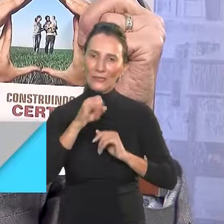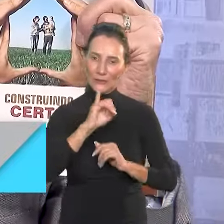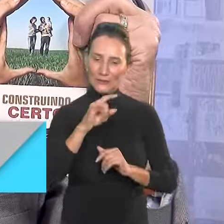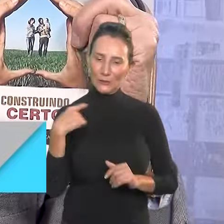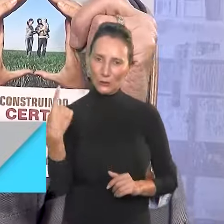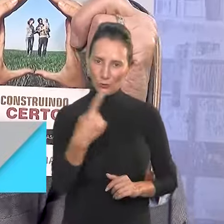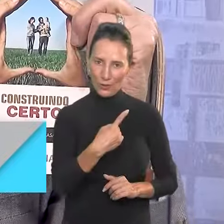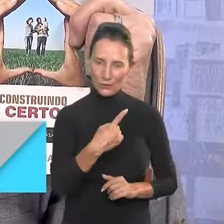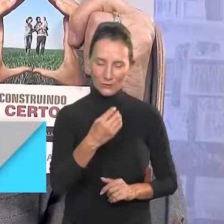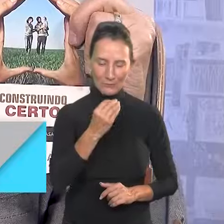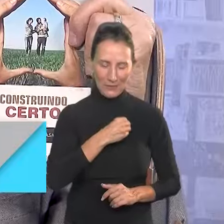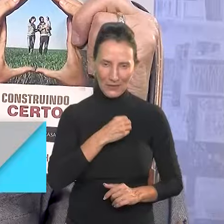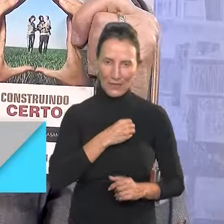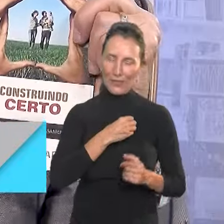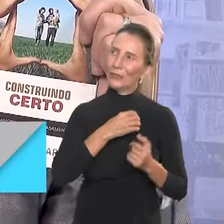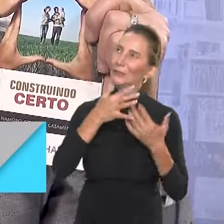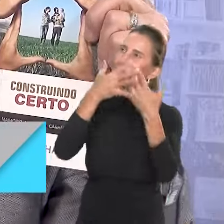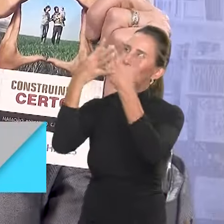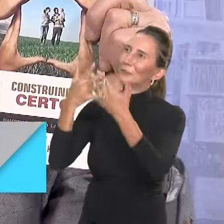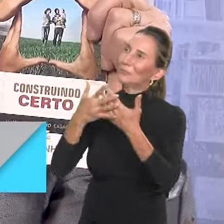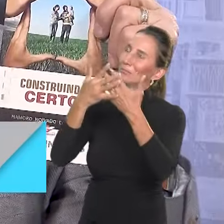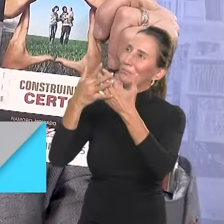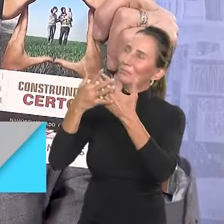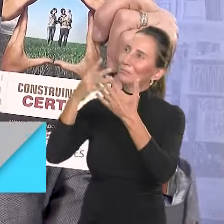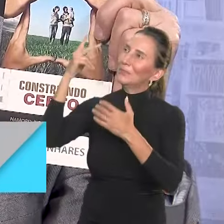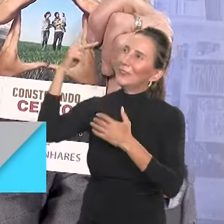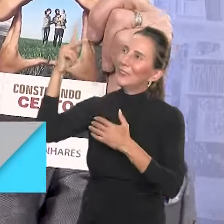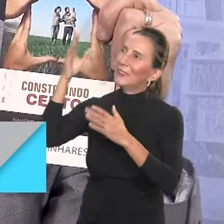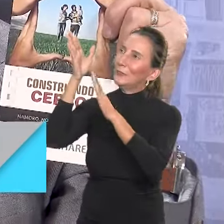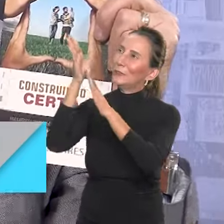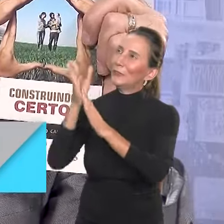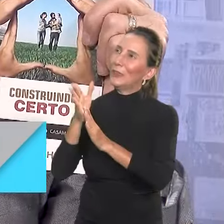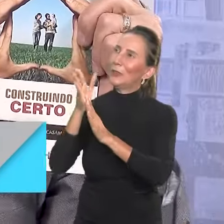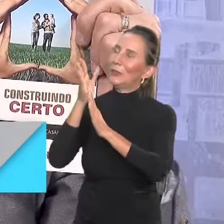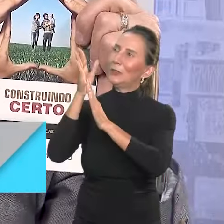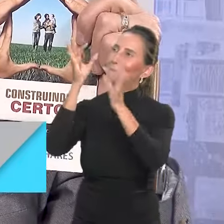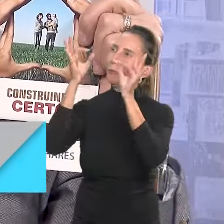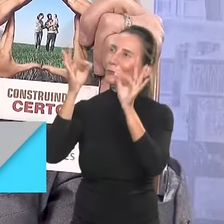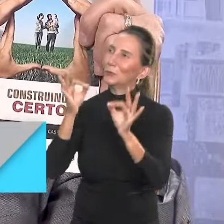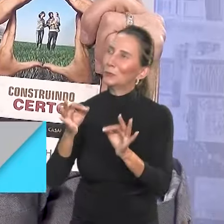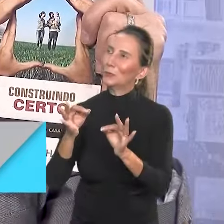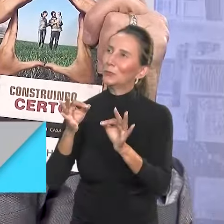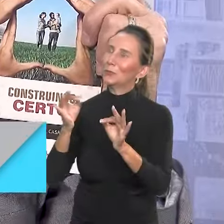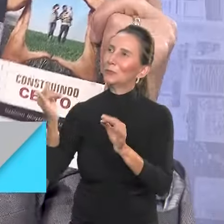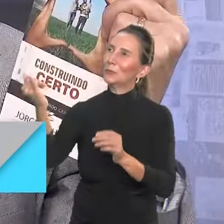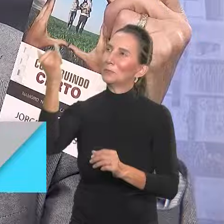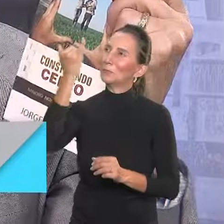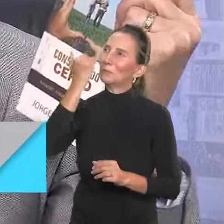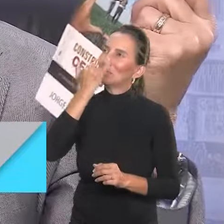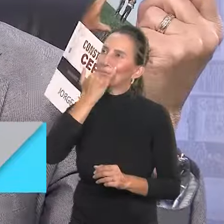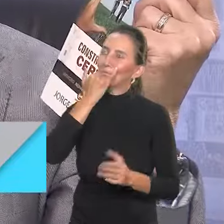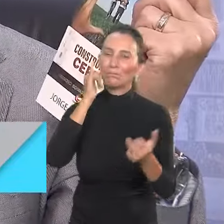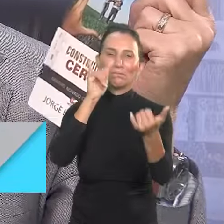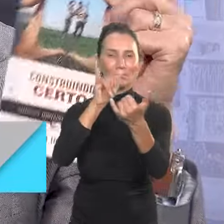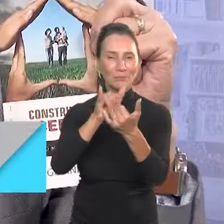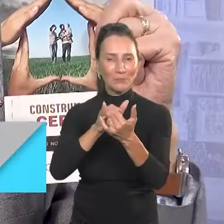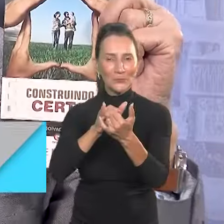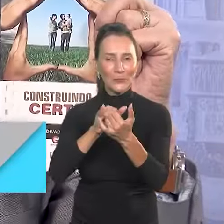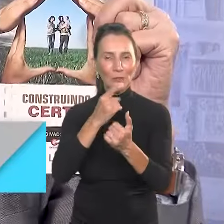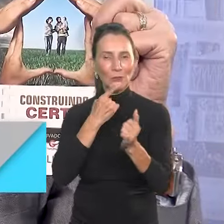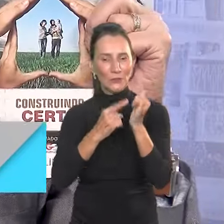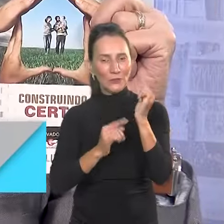se confessarmos os nossos pecados, Ele é fiel e justo, o Senhor, para nos perdoar os pecados, e o sangue